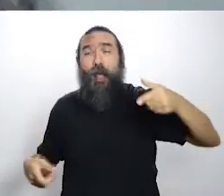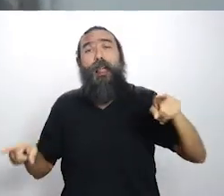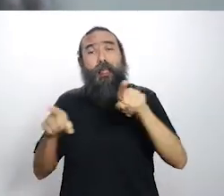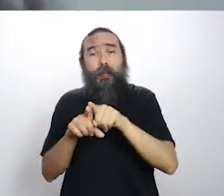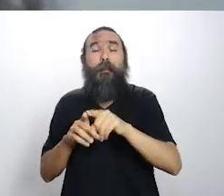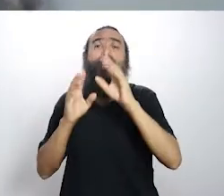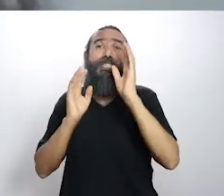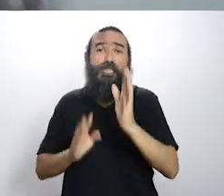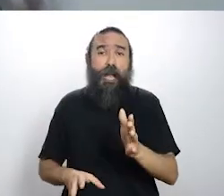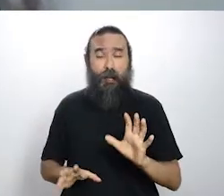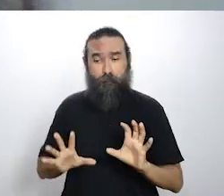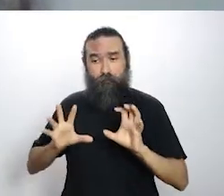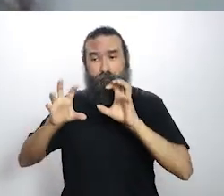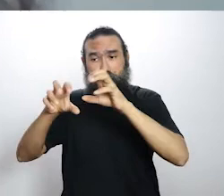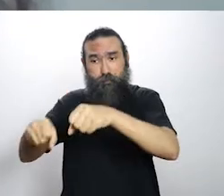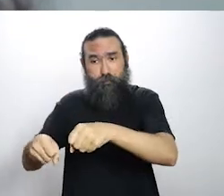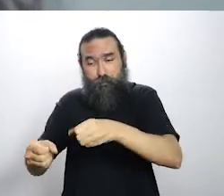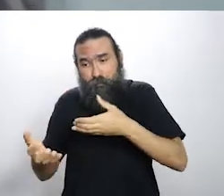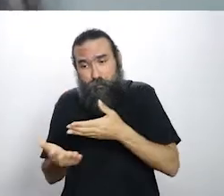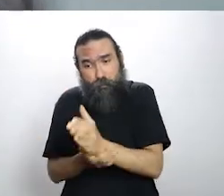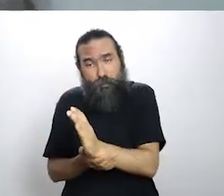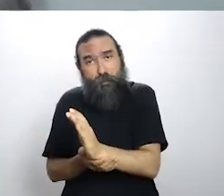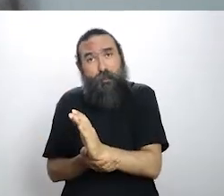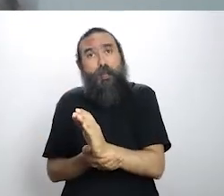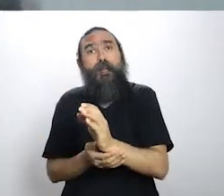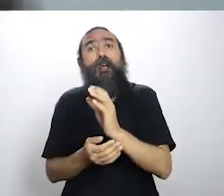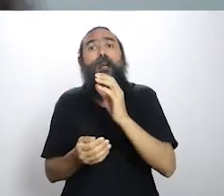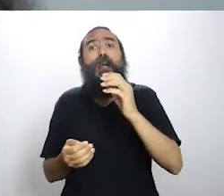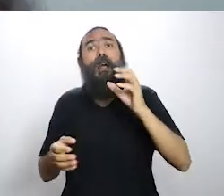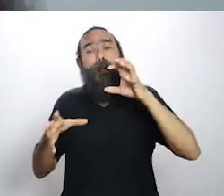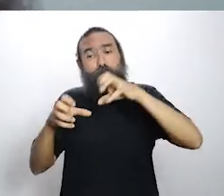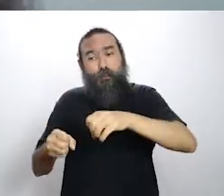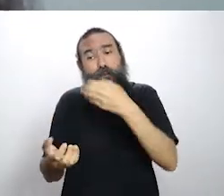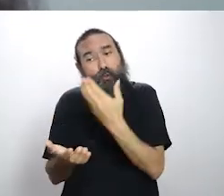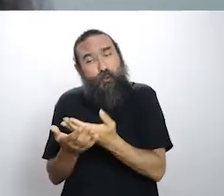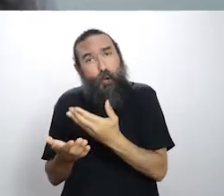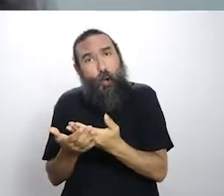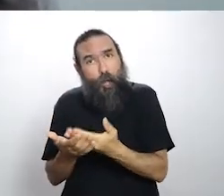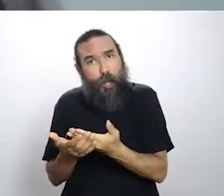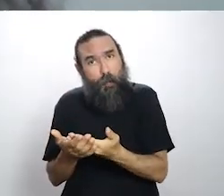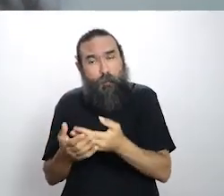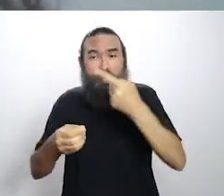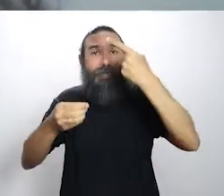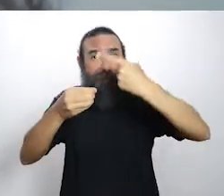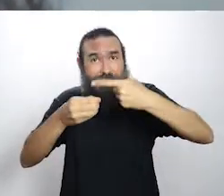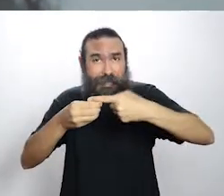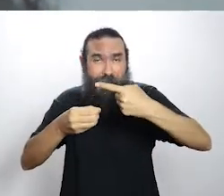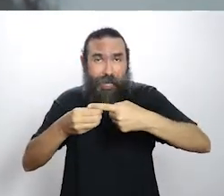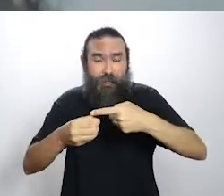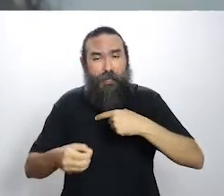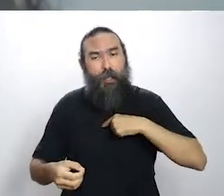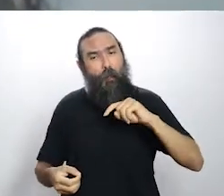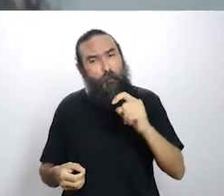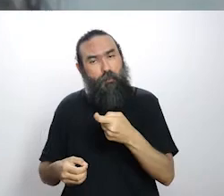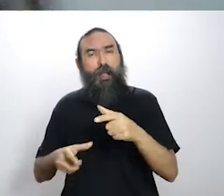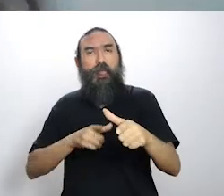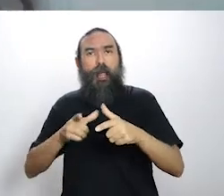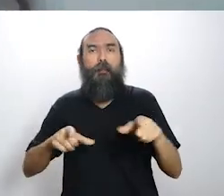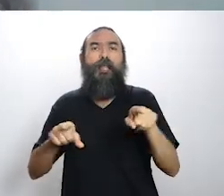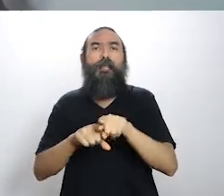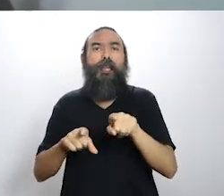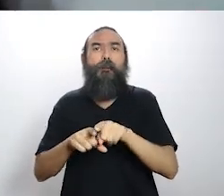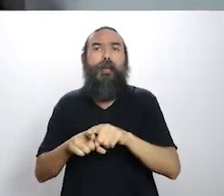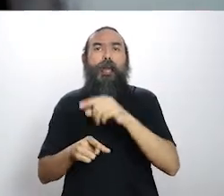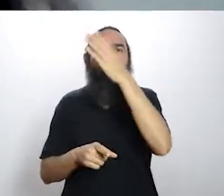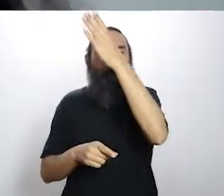pública concursada na Secretaria Municipal de Educação, lá de São Gabriel. Eu trabalhei também na